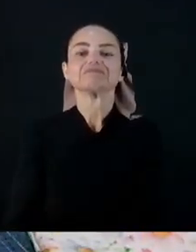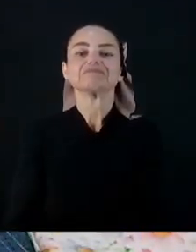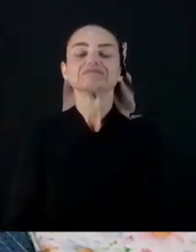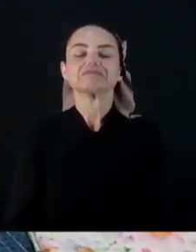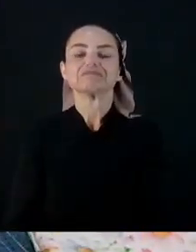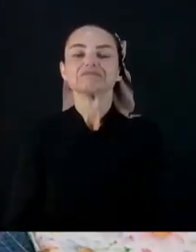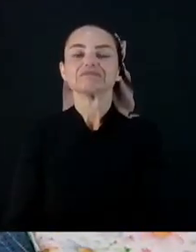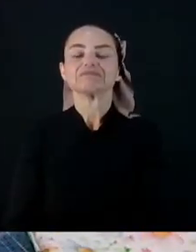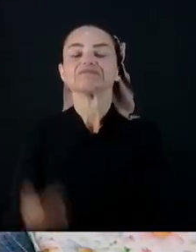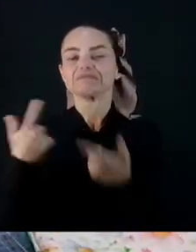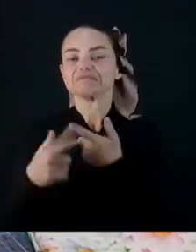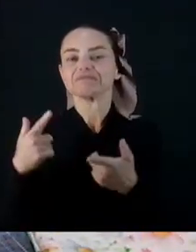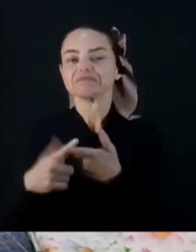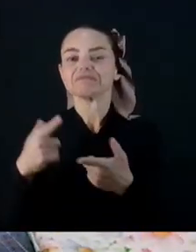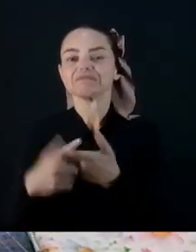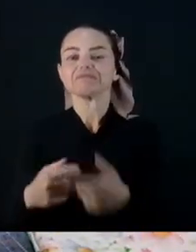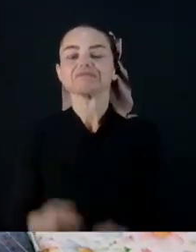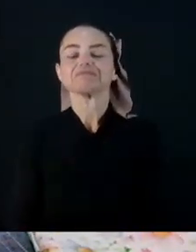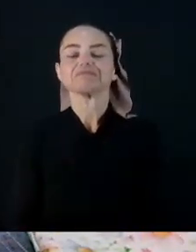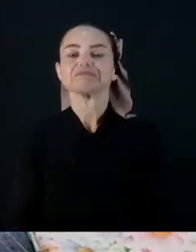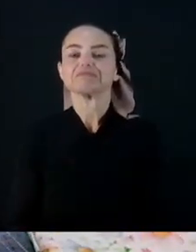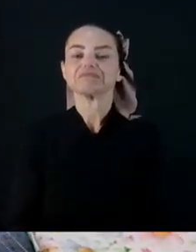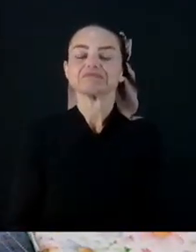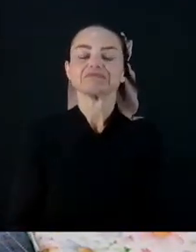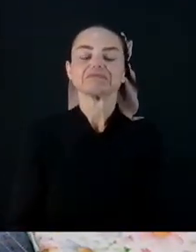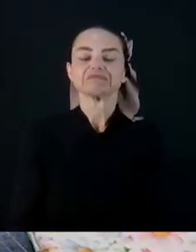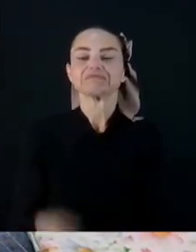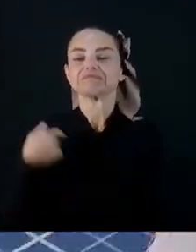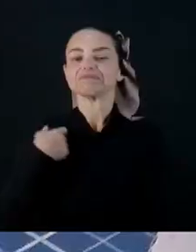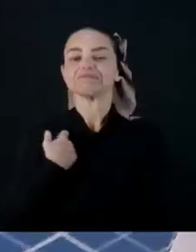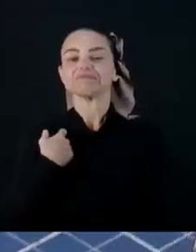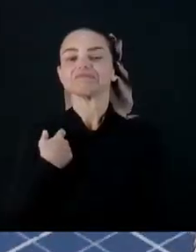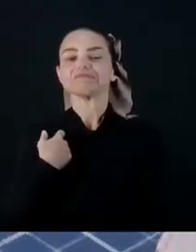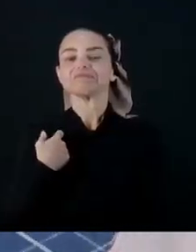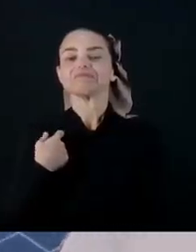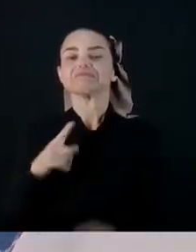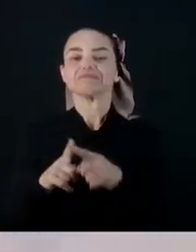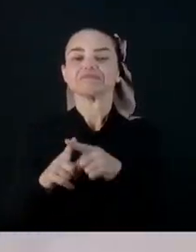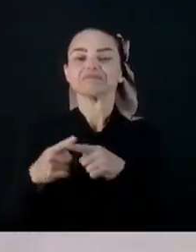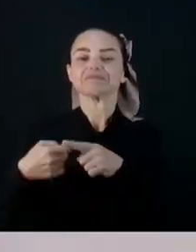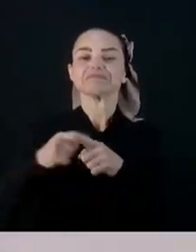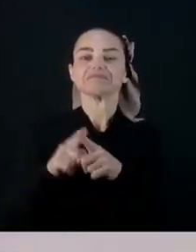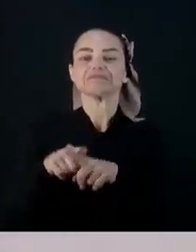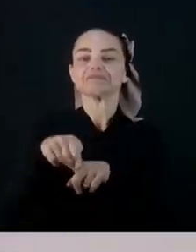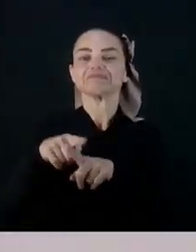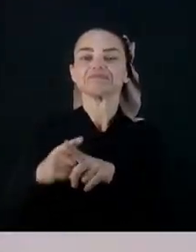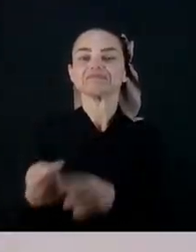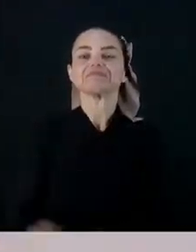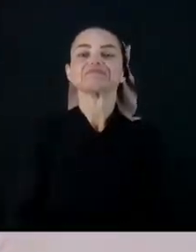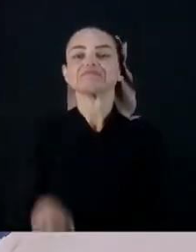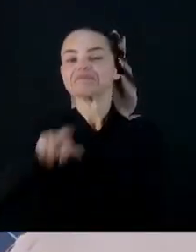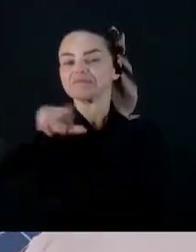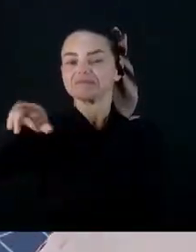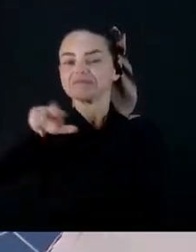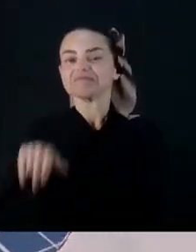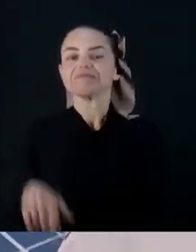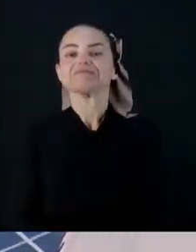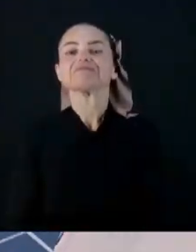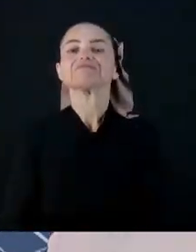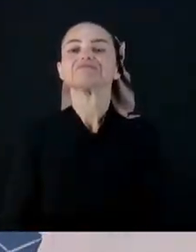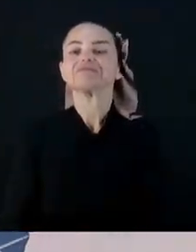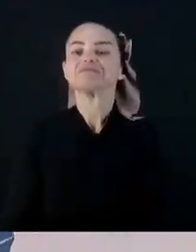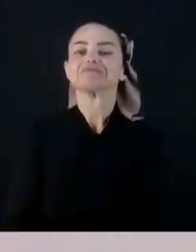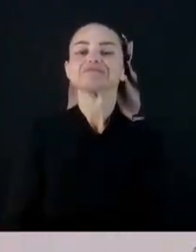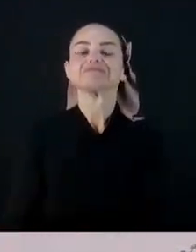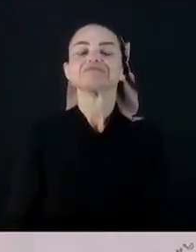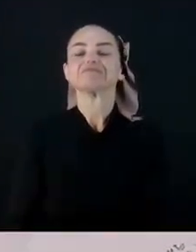ele tem essa parte que a gente passa o cordão, ó, ele é diferenciado, tá vendo? Lá nós fizemos um canalzinho